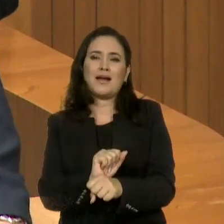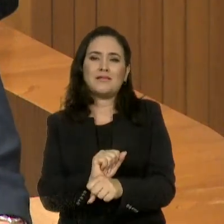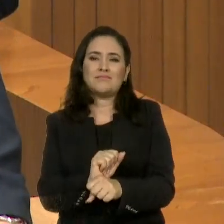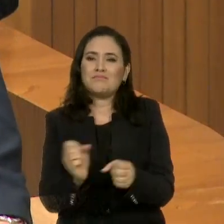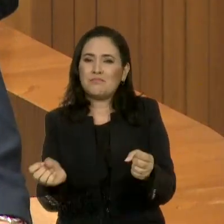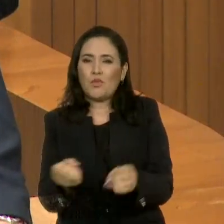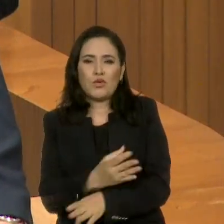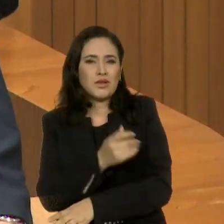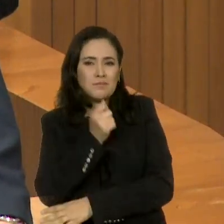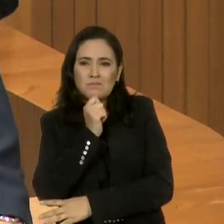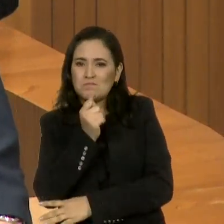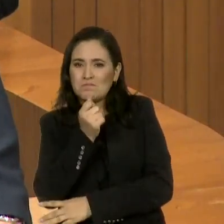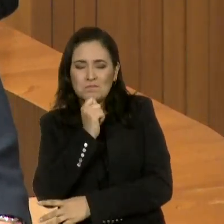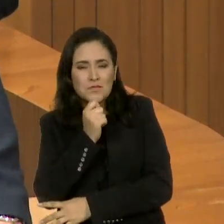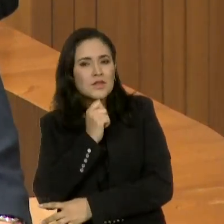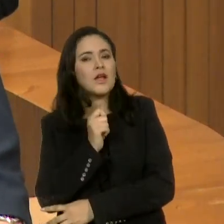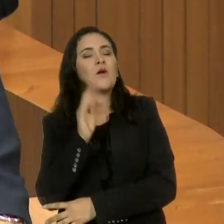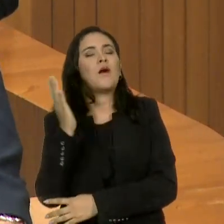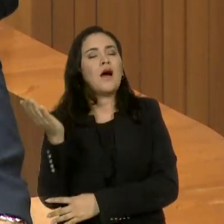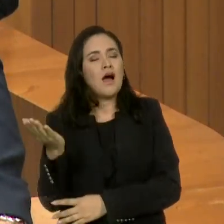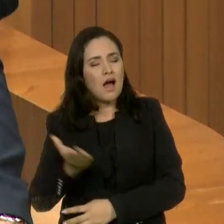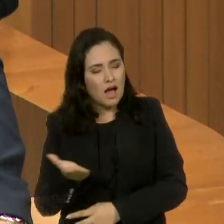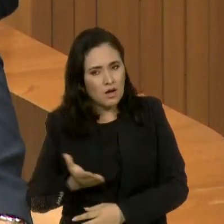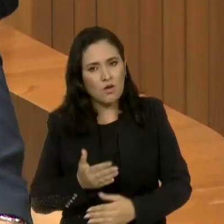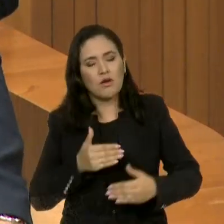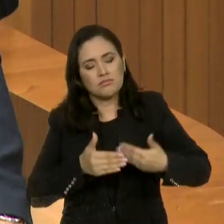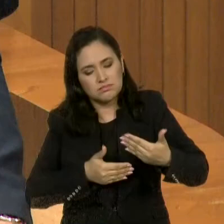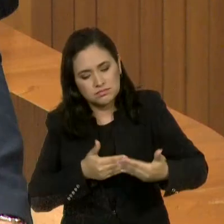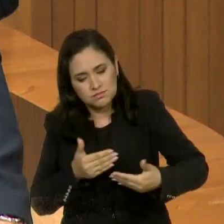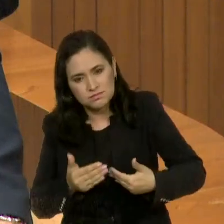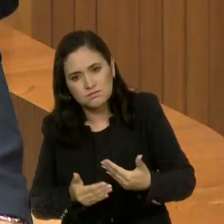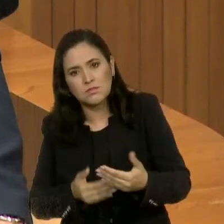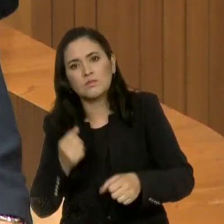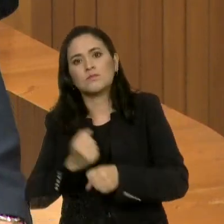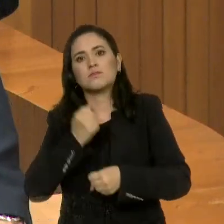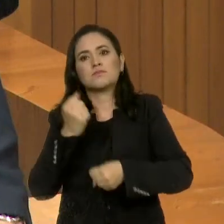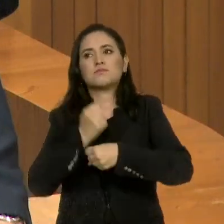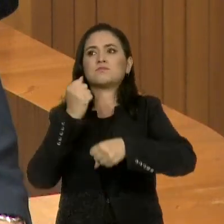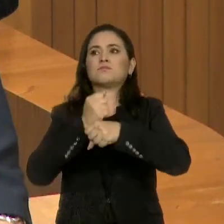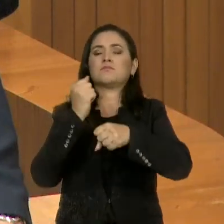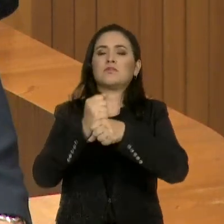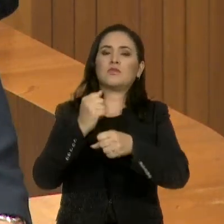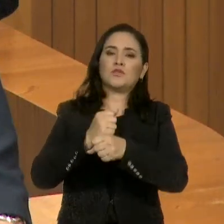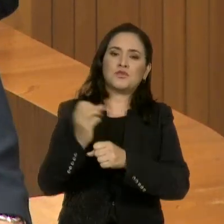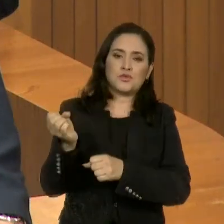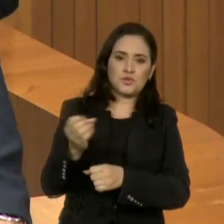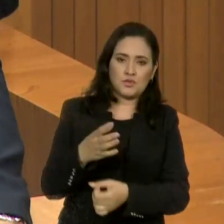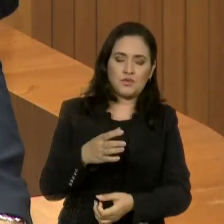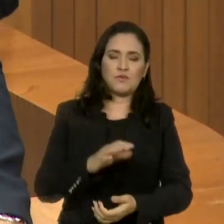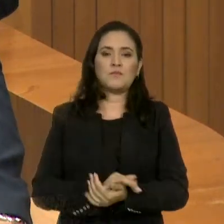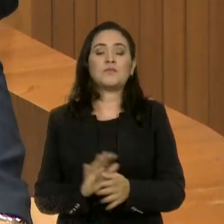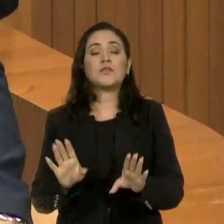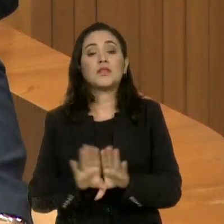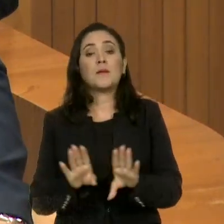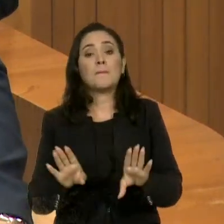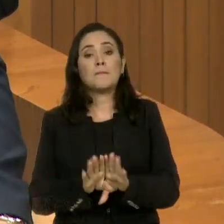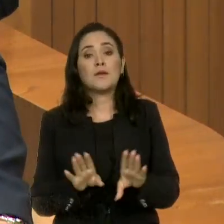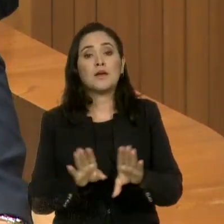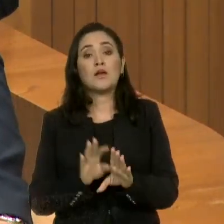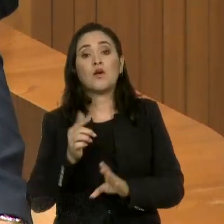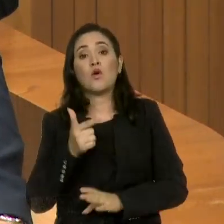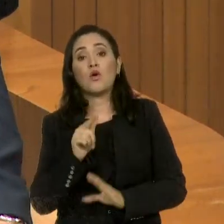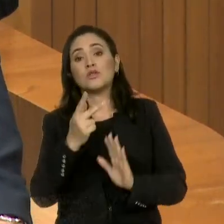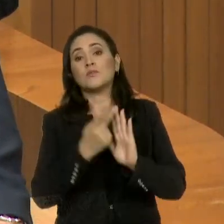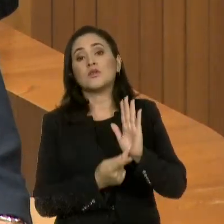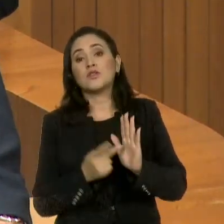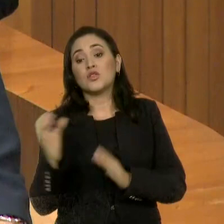casas sejam reconstruídas no estado do Maranhão. Nós vamos ter aproximadamente